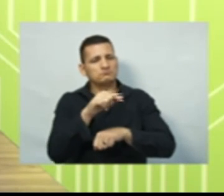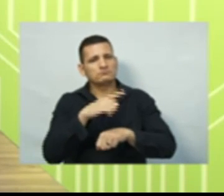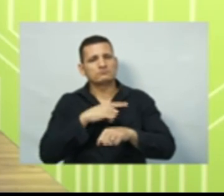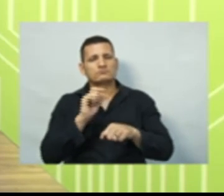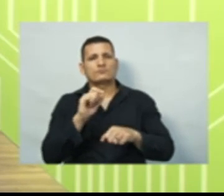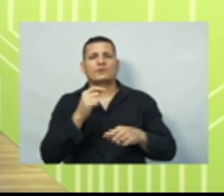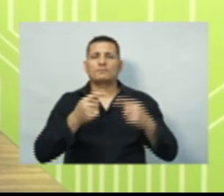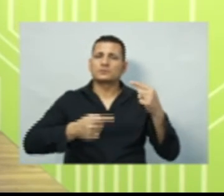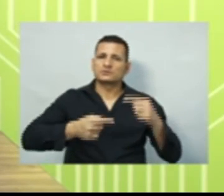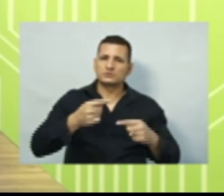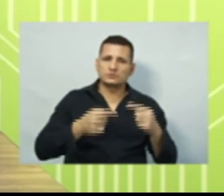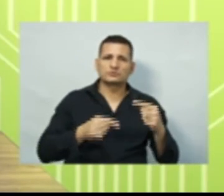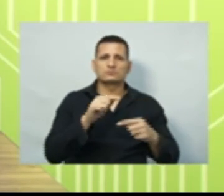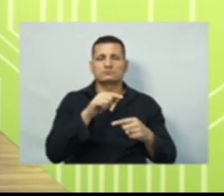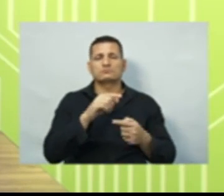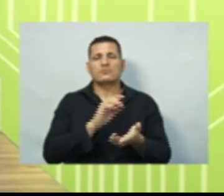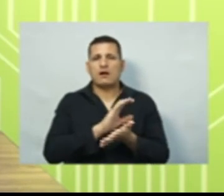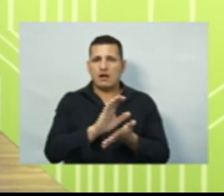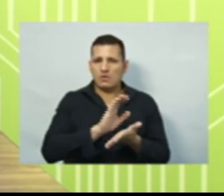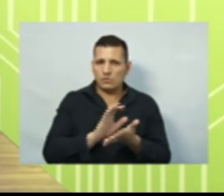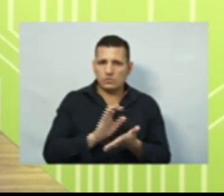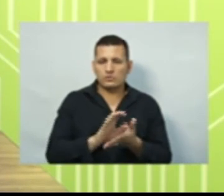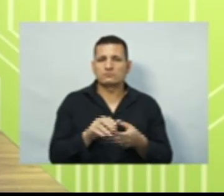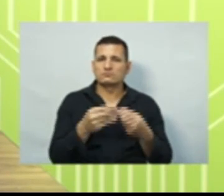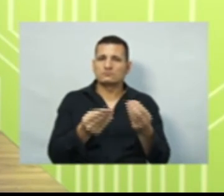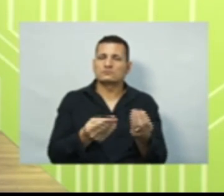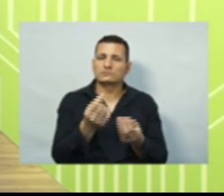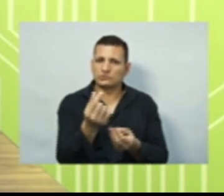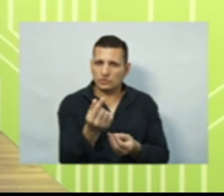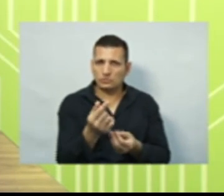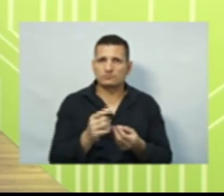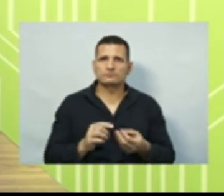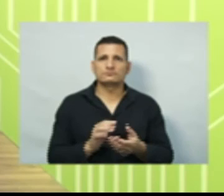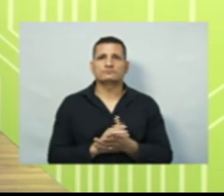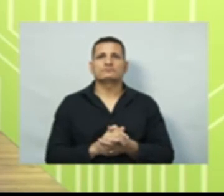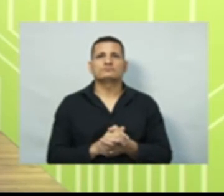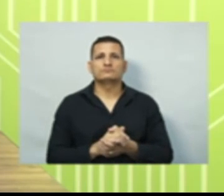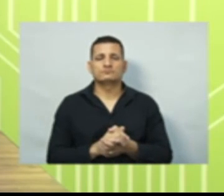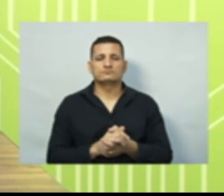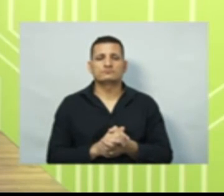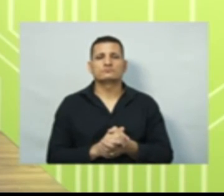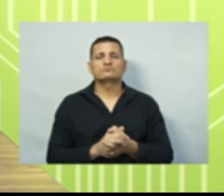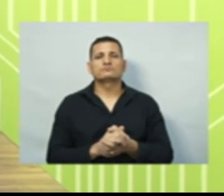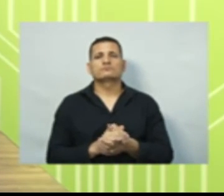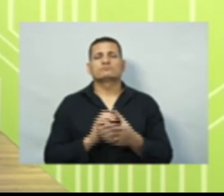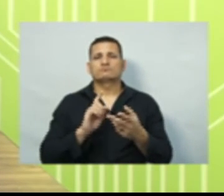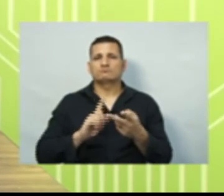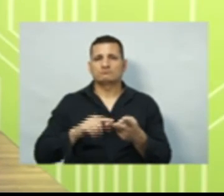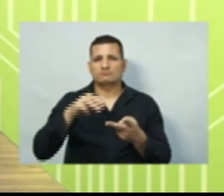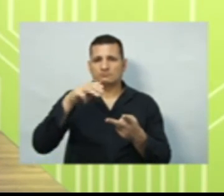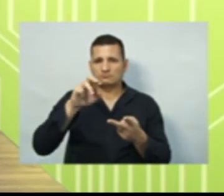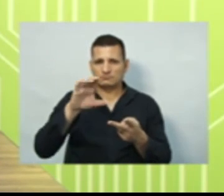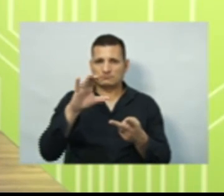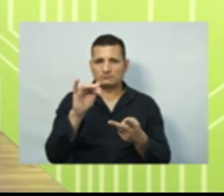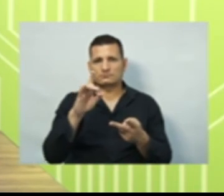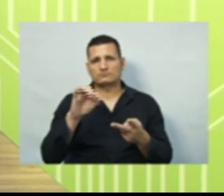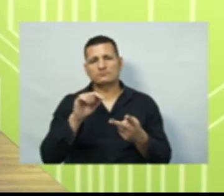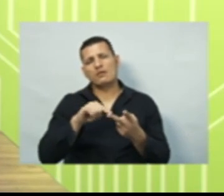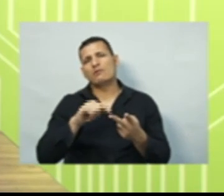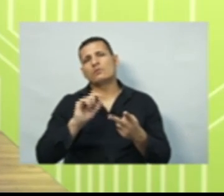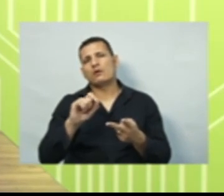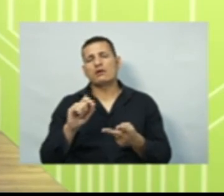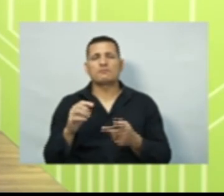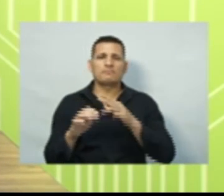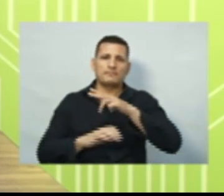políticas públicas, ele está destinando recursos, colocando dinheiro mesmo em políticas públicas. Nós temos o mercado na forma dos agentes produtores,